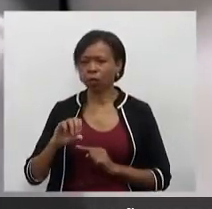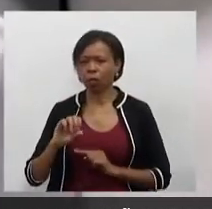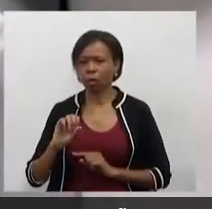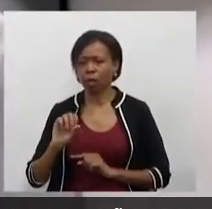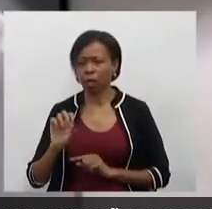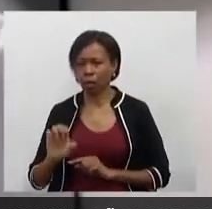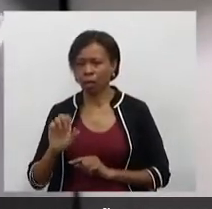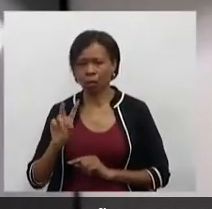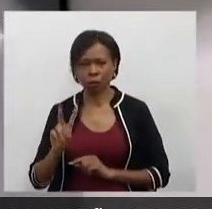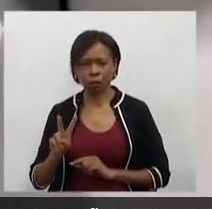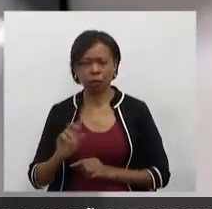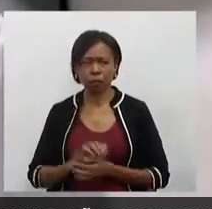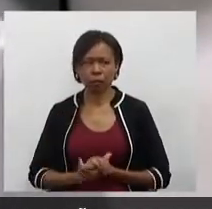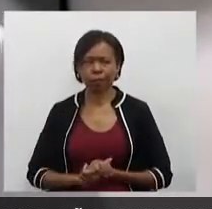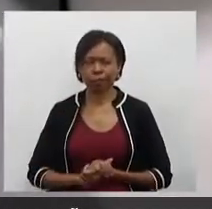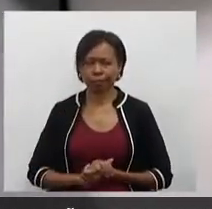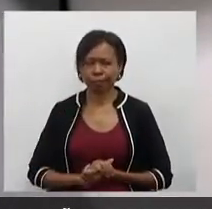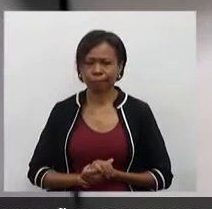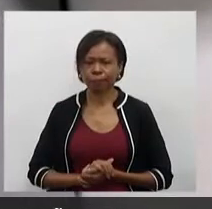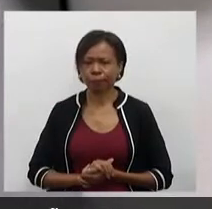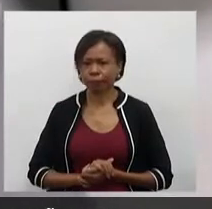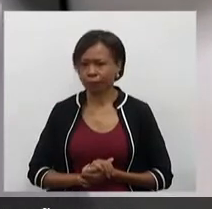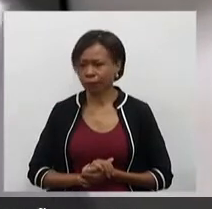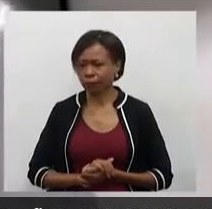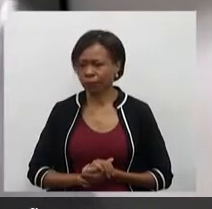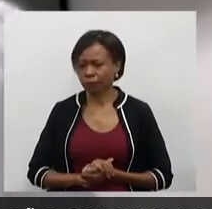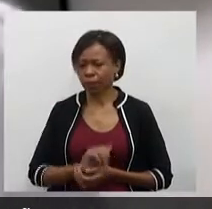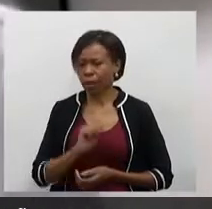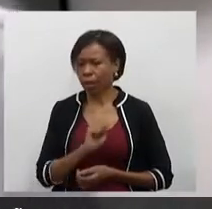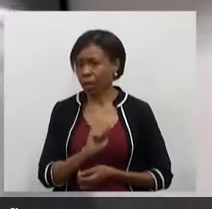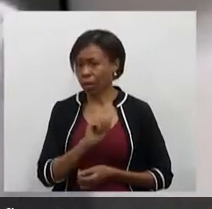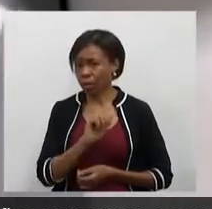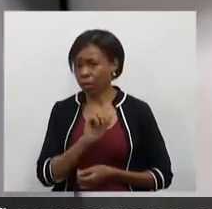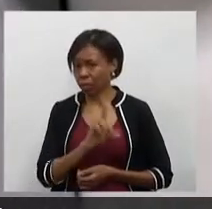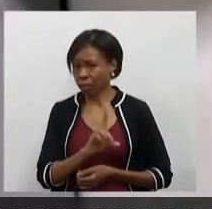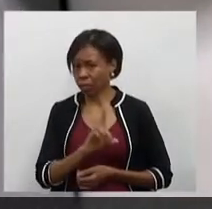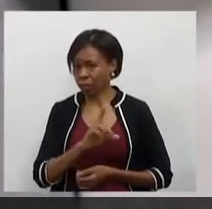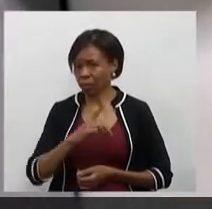ONEDEF, né? Bom, essa ADPF se